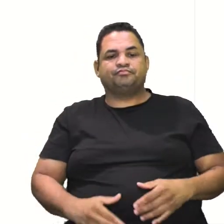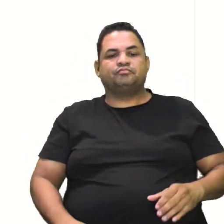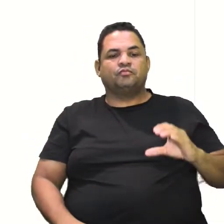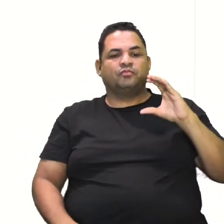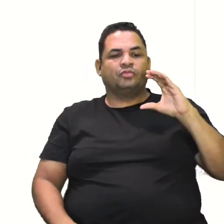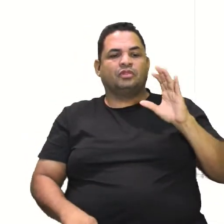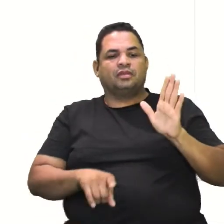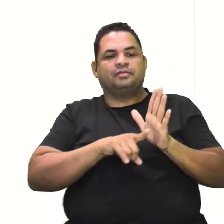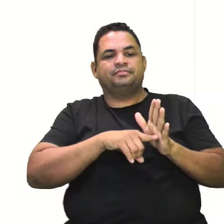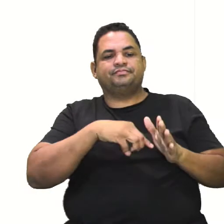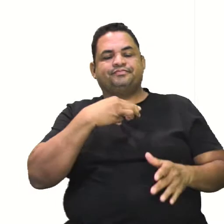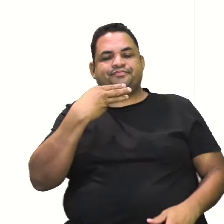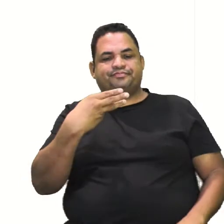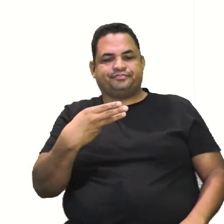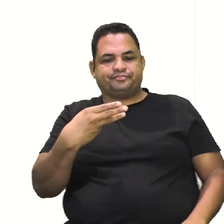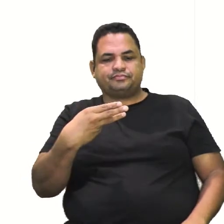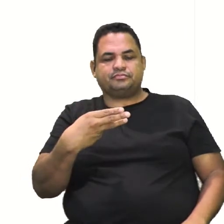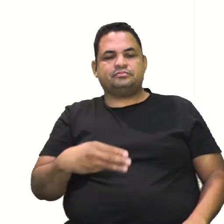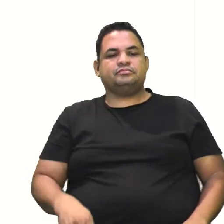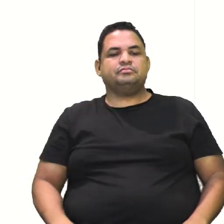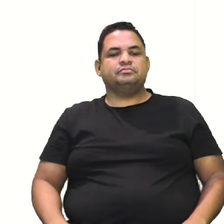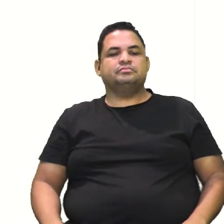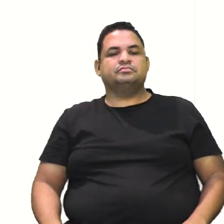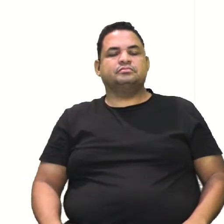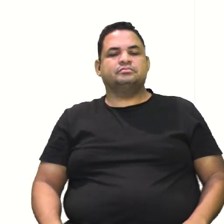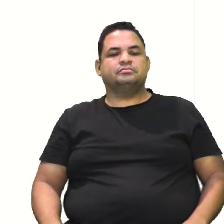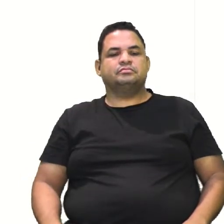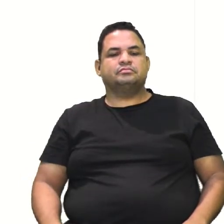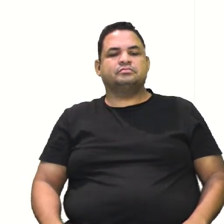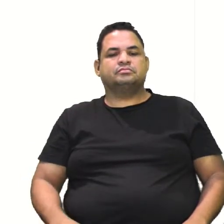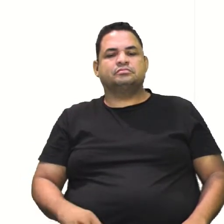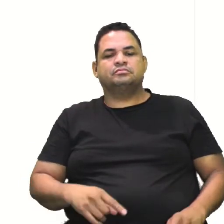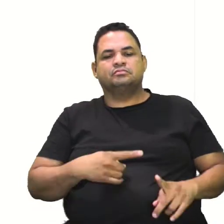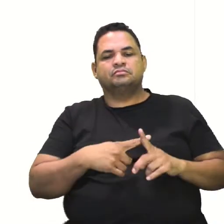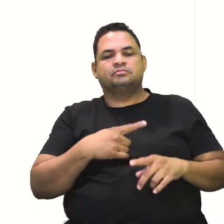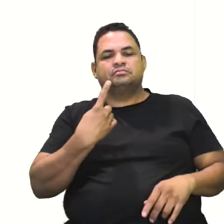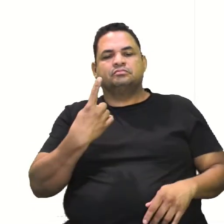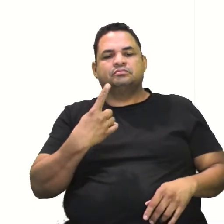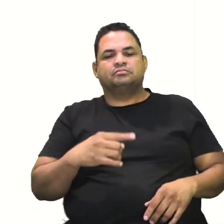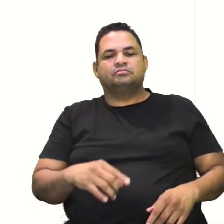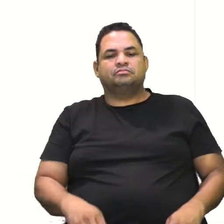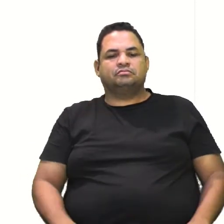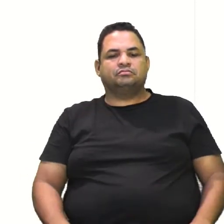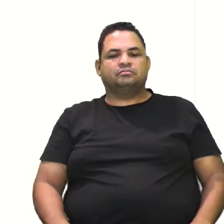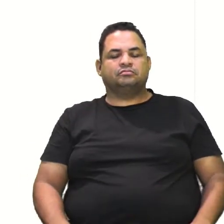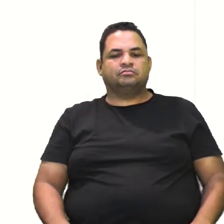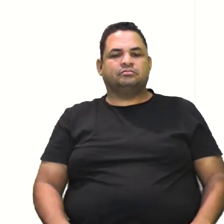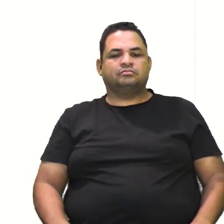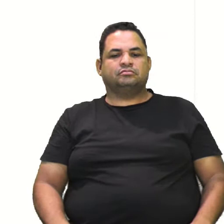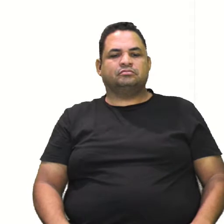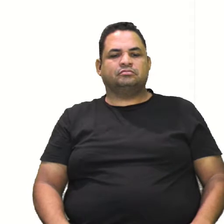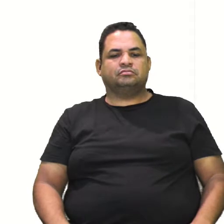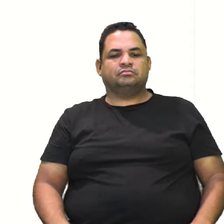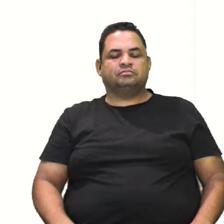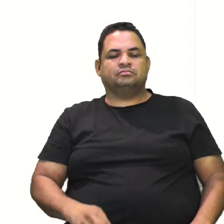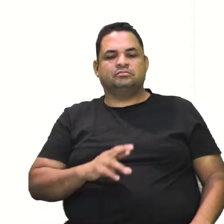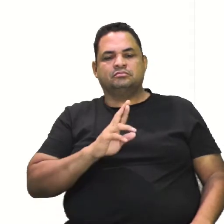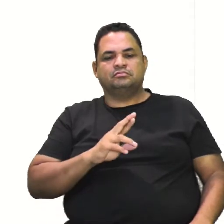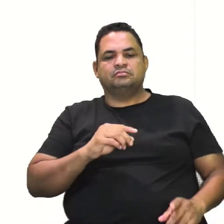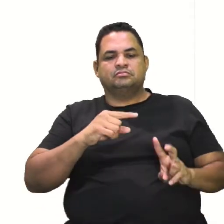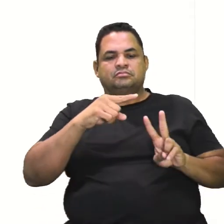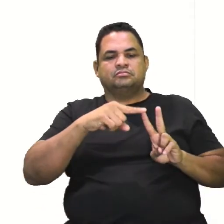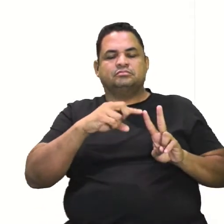então? Menos 3. É o sinal contrário. Menos 3 e aqui, mais 1. Ou só 1, né? O raio vai ser a